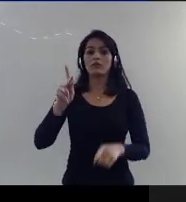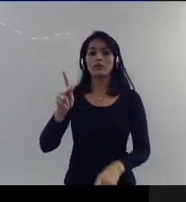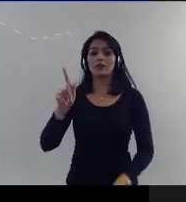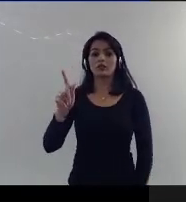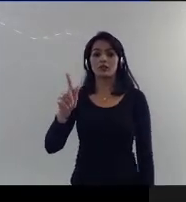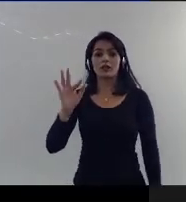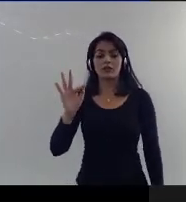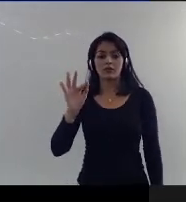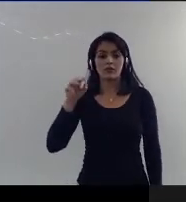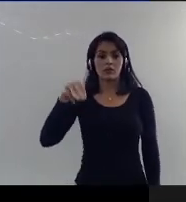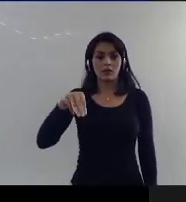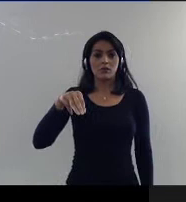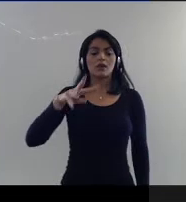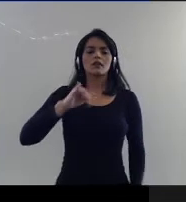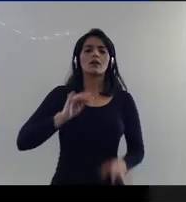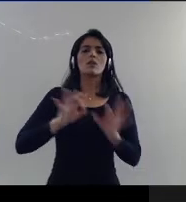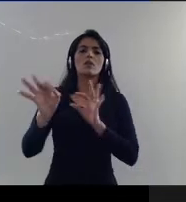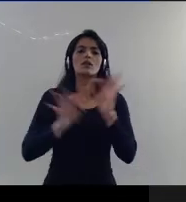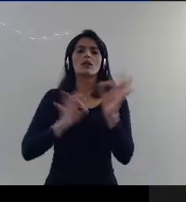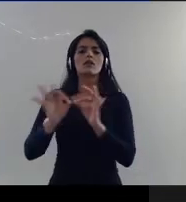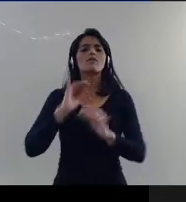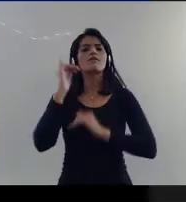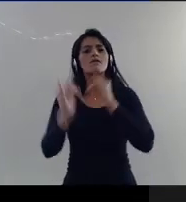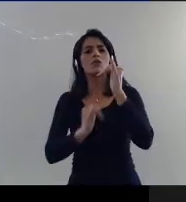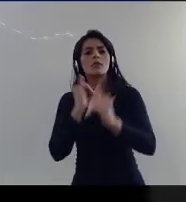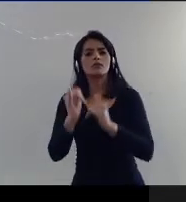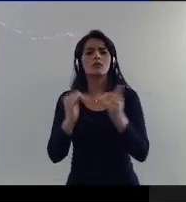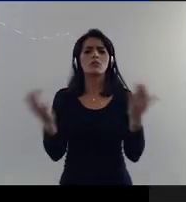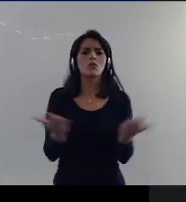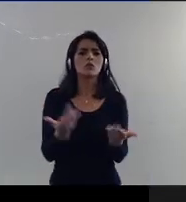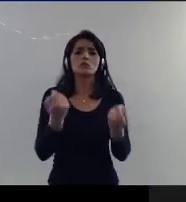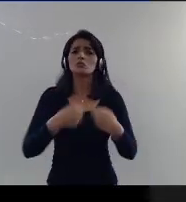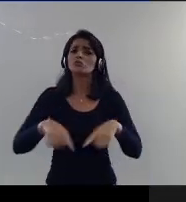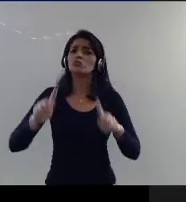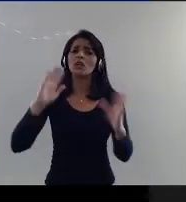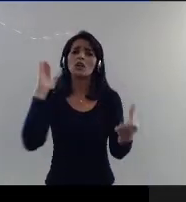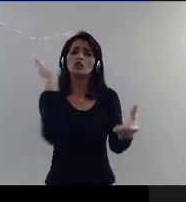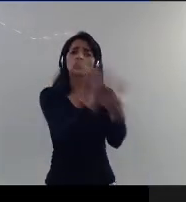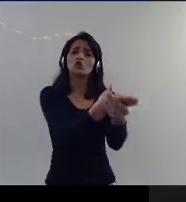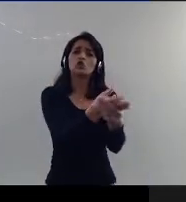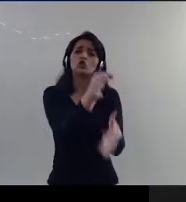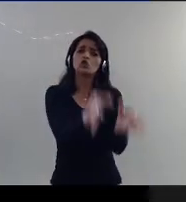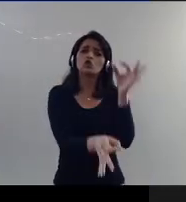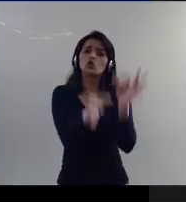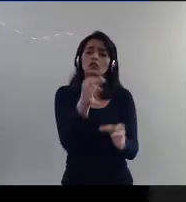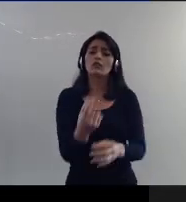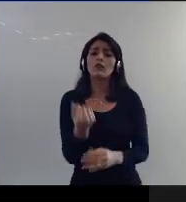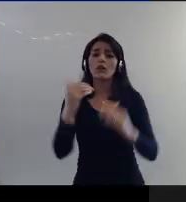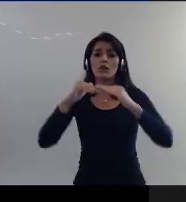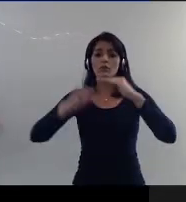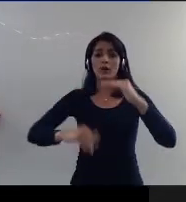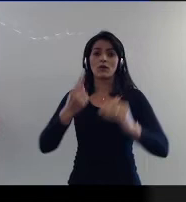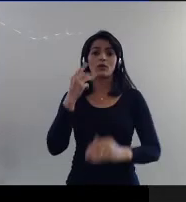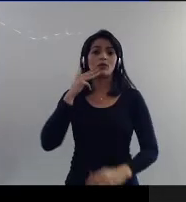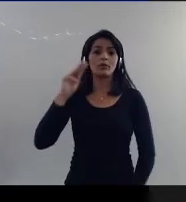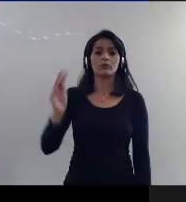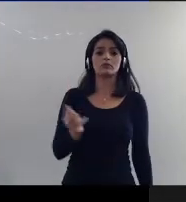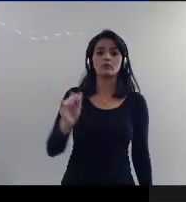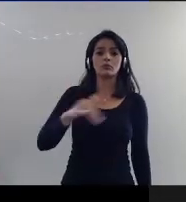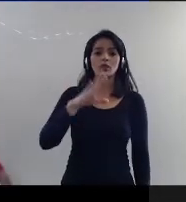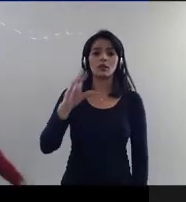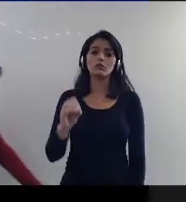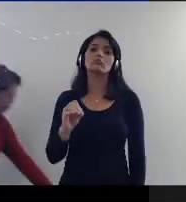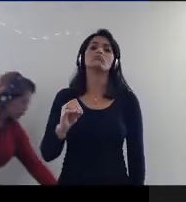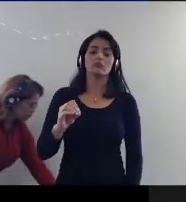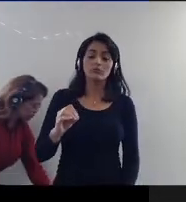né, que organizou informações e hoje não entra na justiça processos com valores abaixo de R$1 milhão, e mesmo